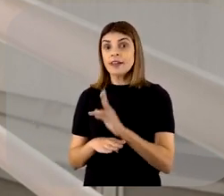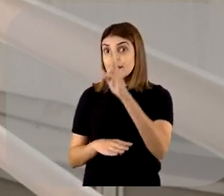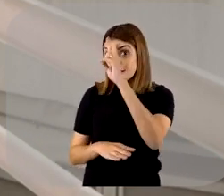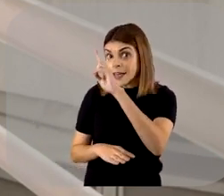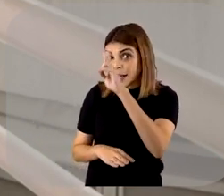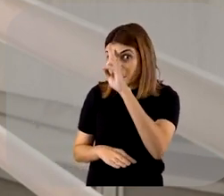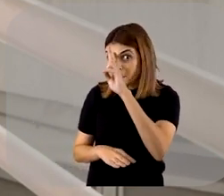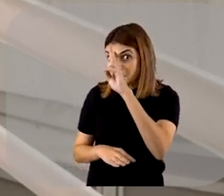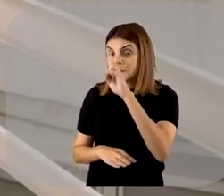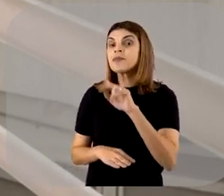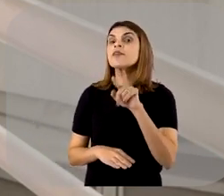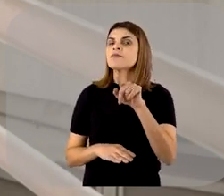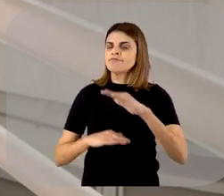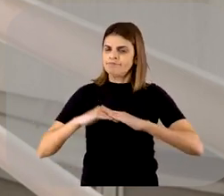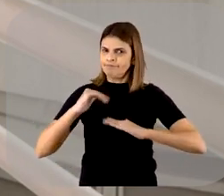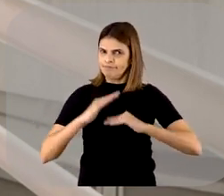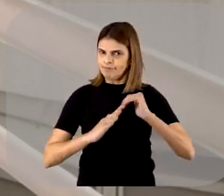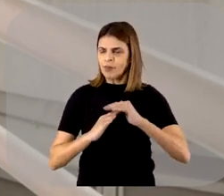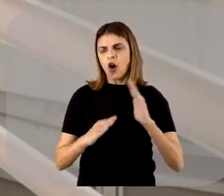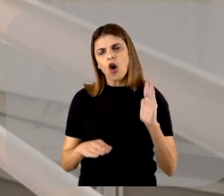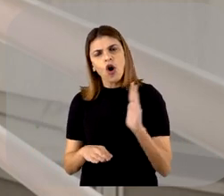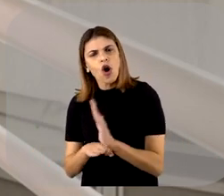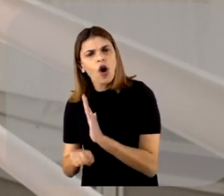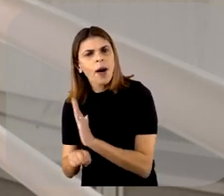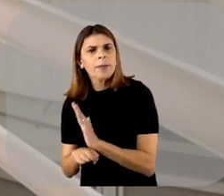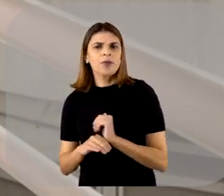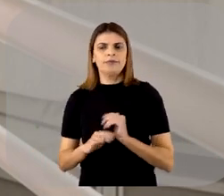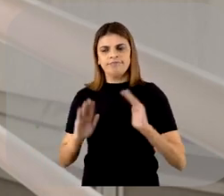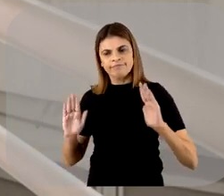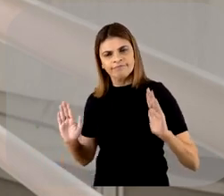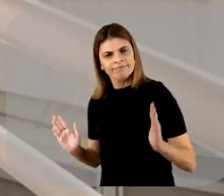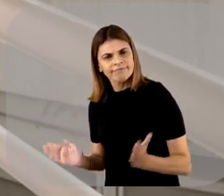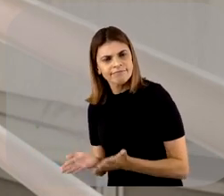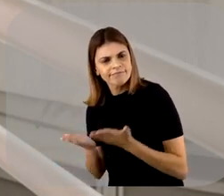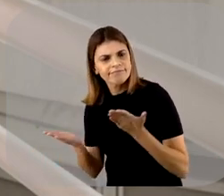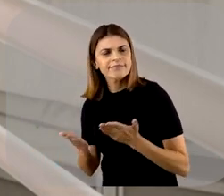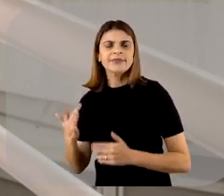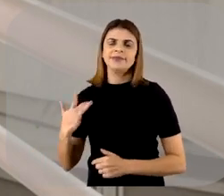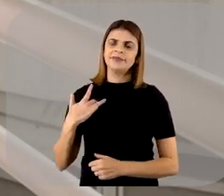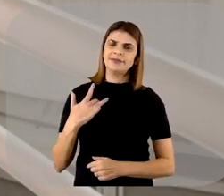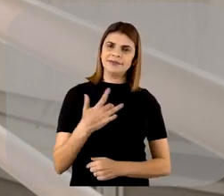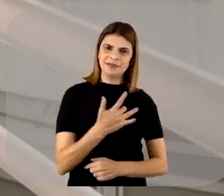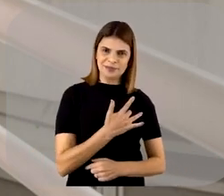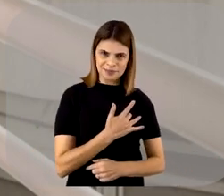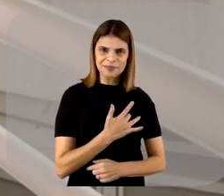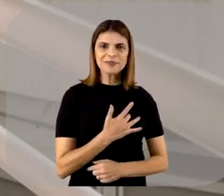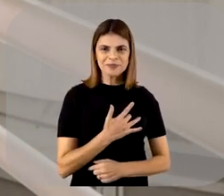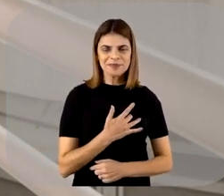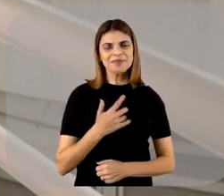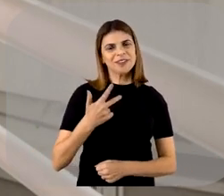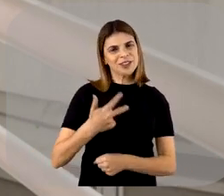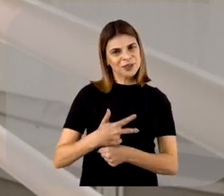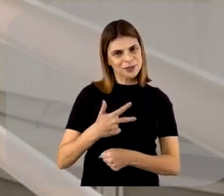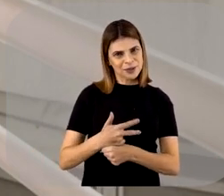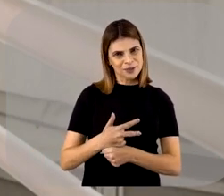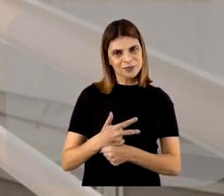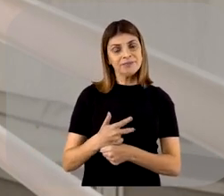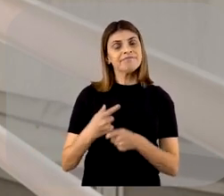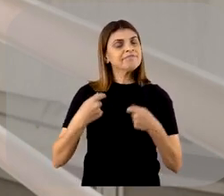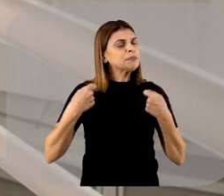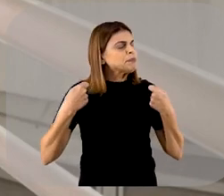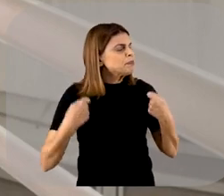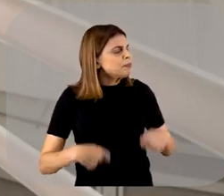Lembre-se, vocês são colaboradores, estão ali colaborando com a saúde dessa pessoa idosa.